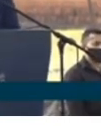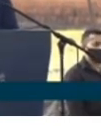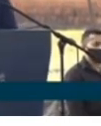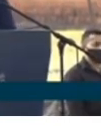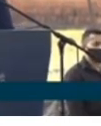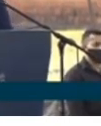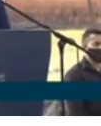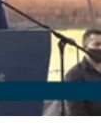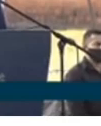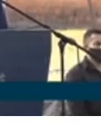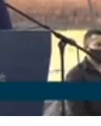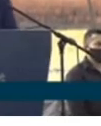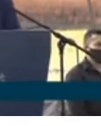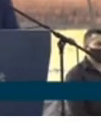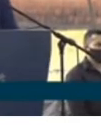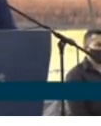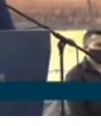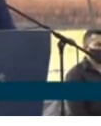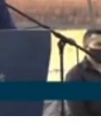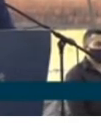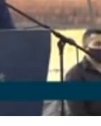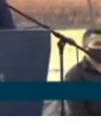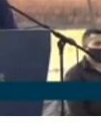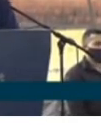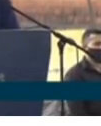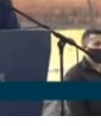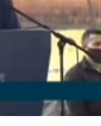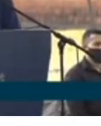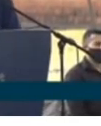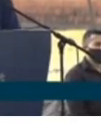Aeronáutica, Brigadeiro Bermudes, meu colega de turma.